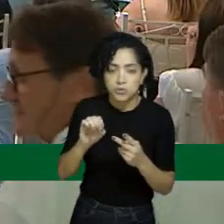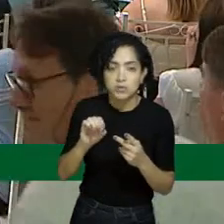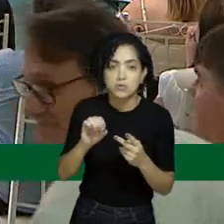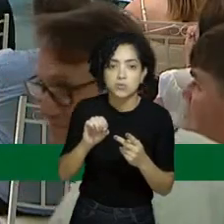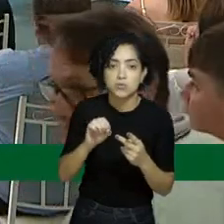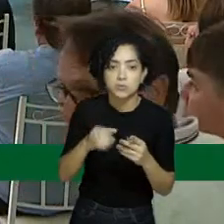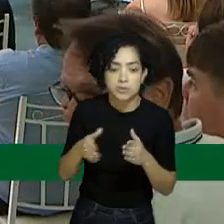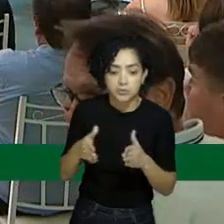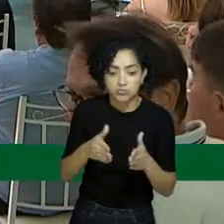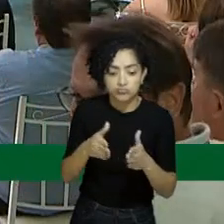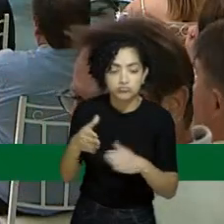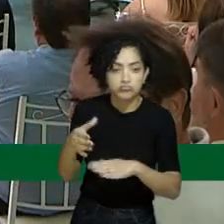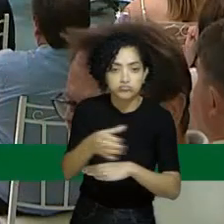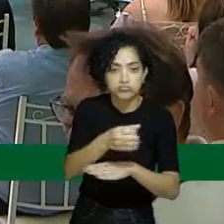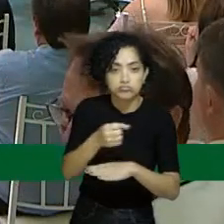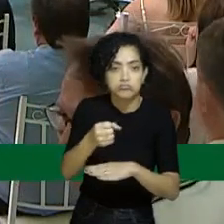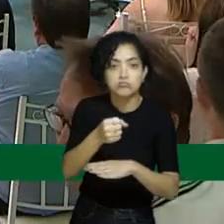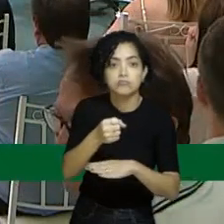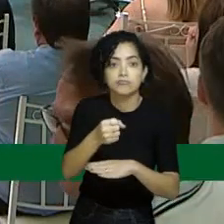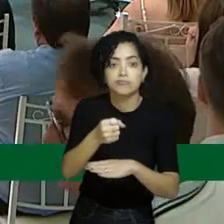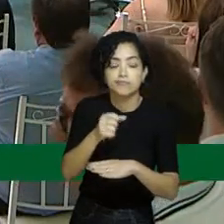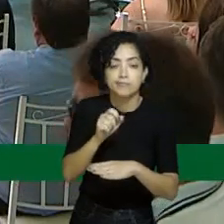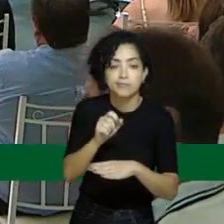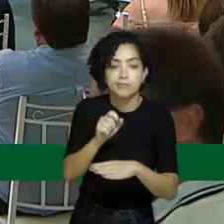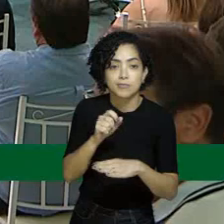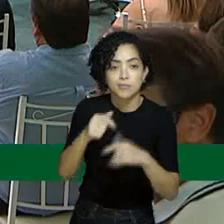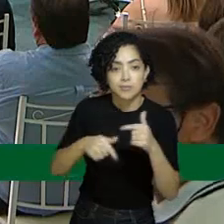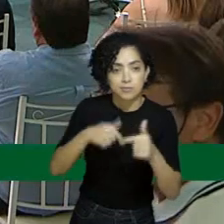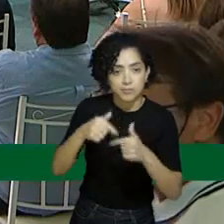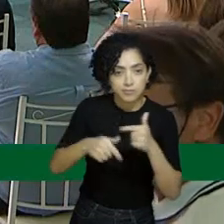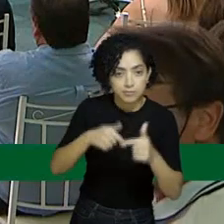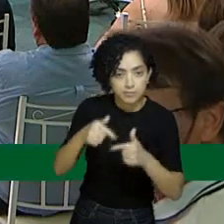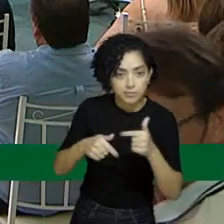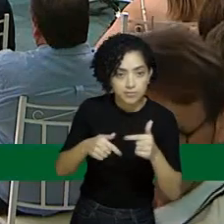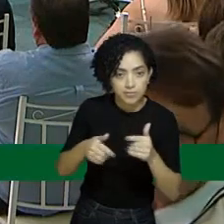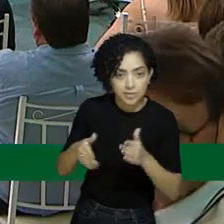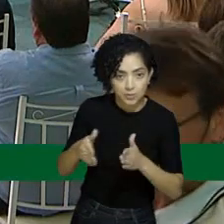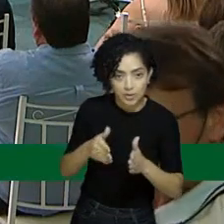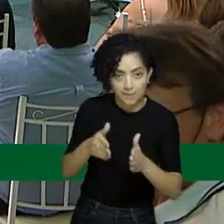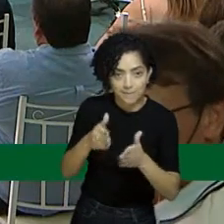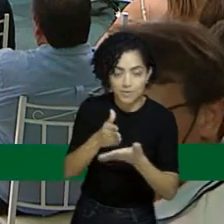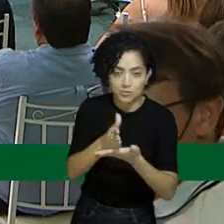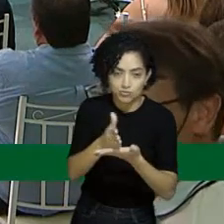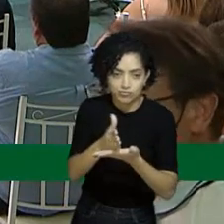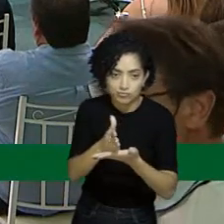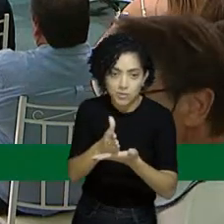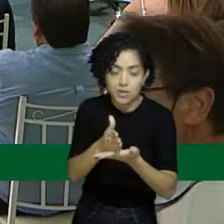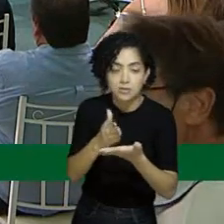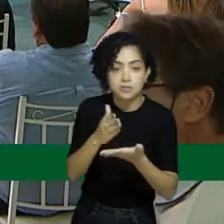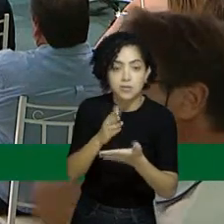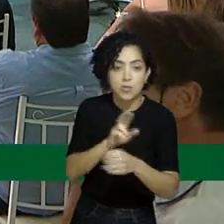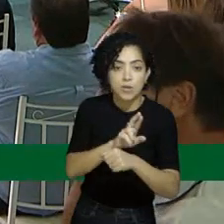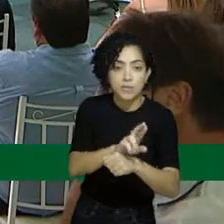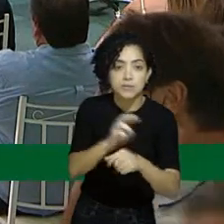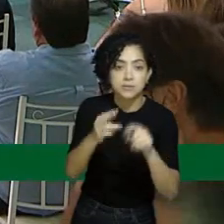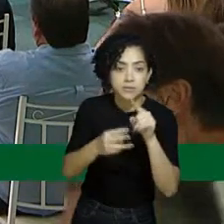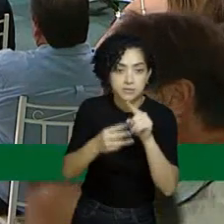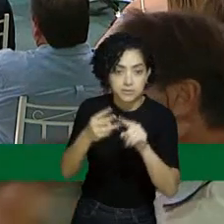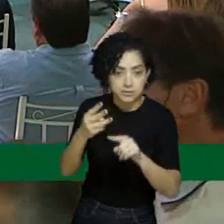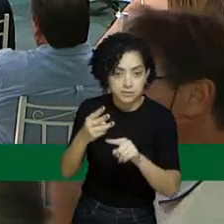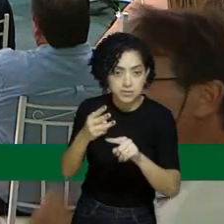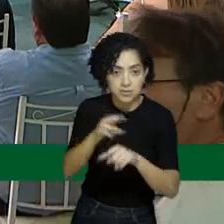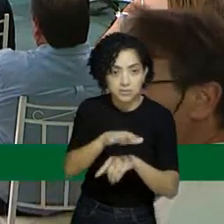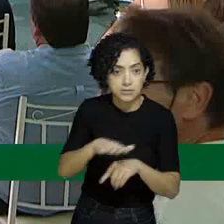Cervejeiro, e o Vanduir, que trabalha aí no Caminhos da Fronteira. Então, estão representadas as três regiões turísticas